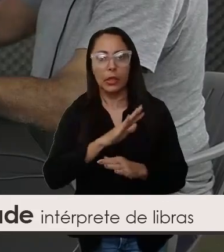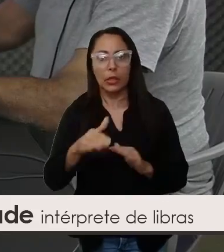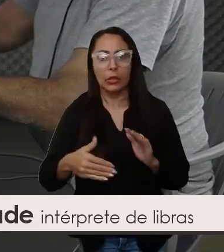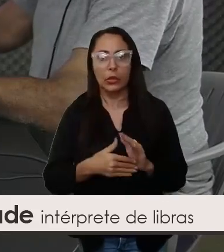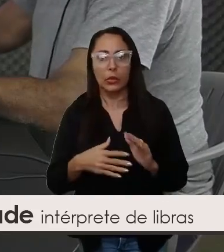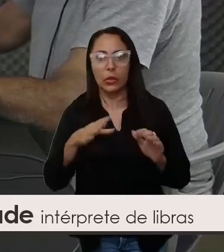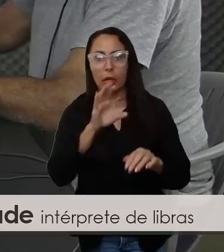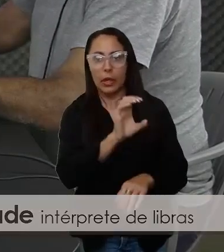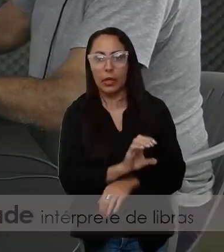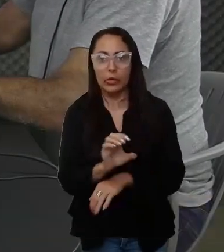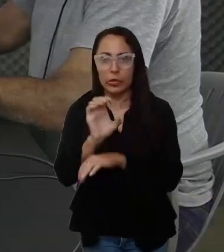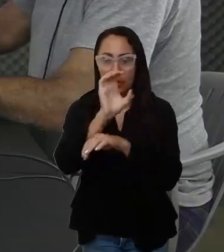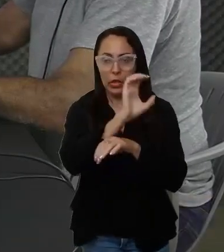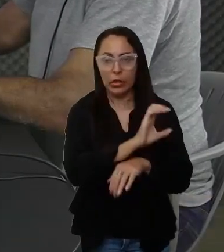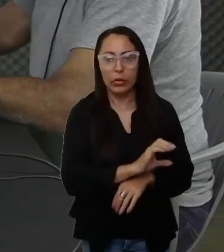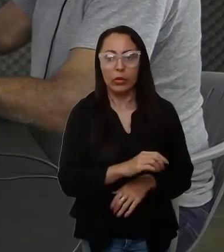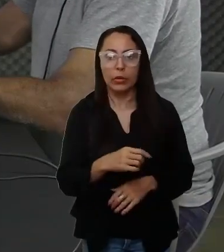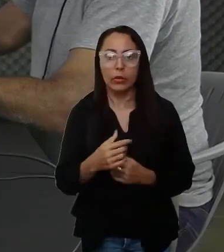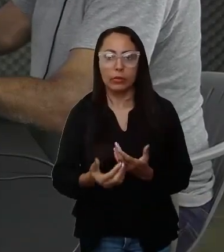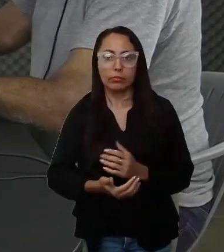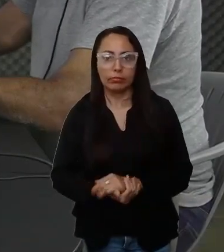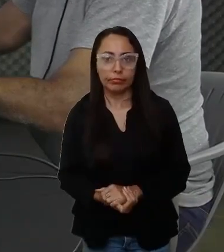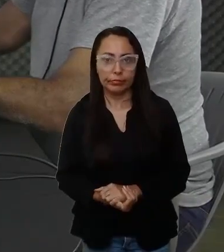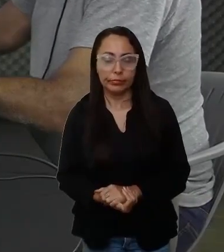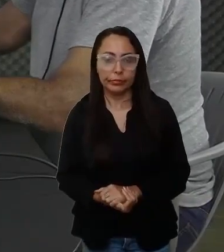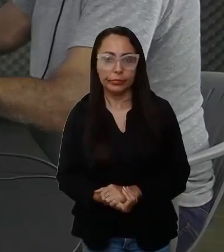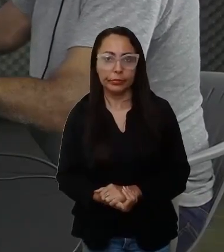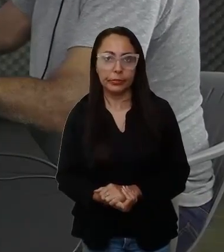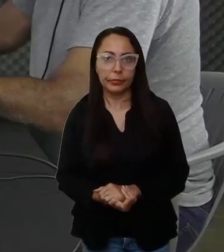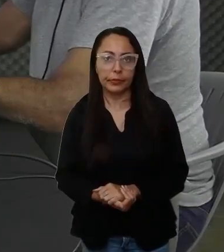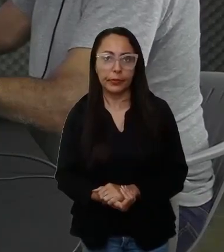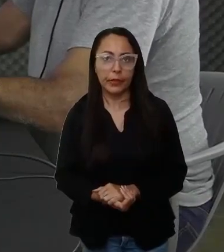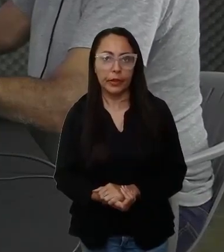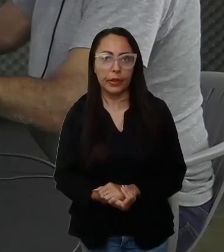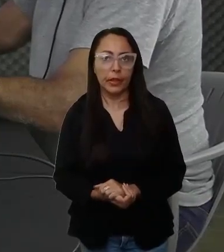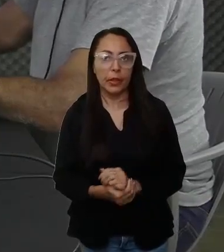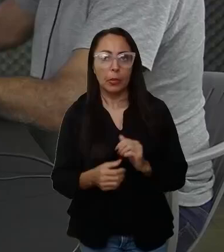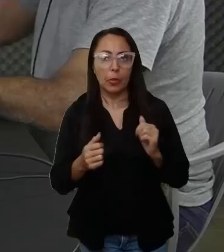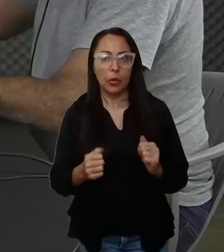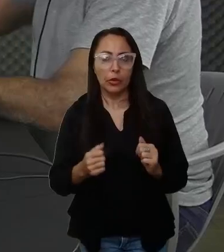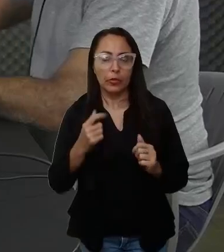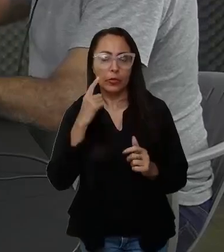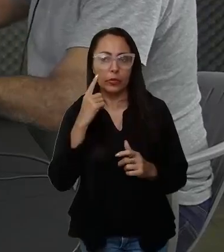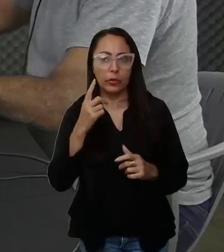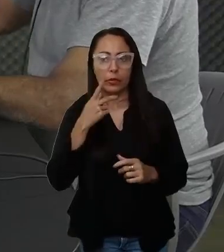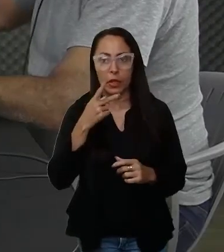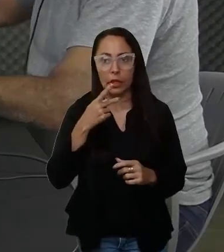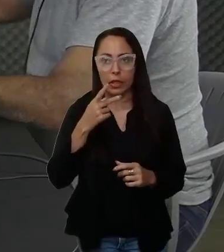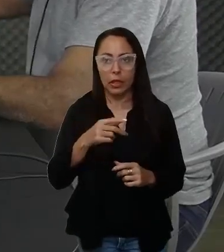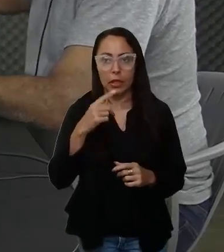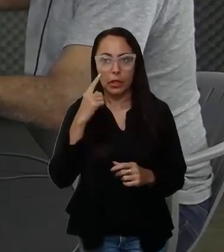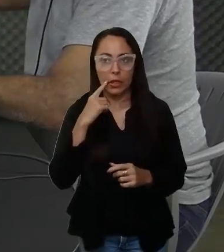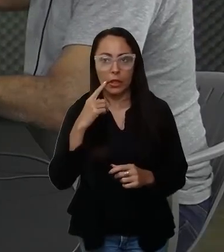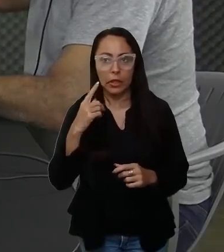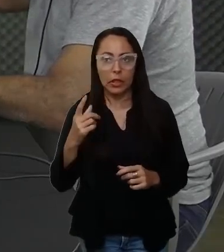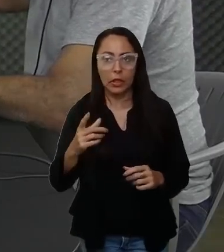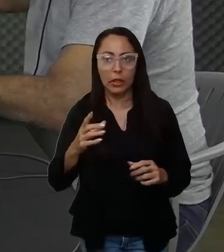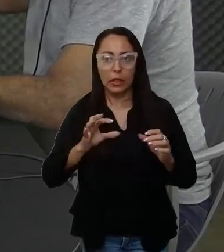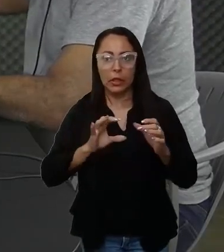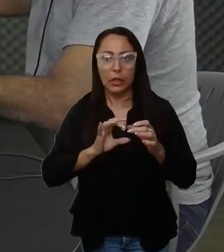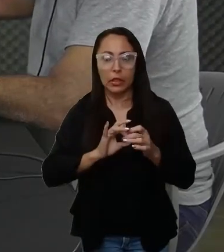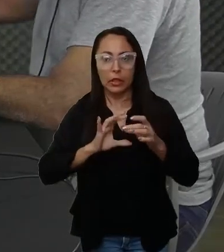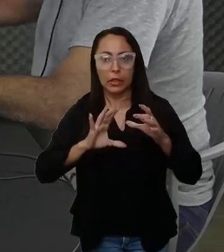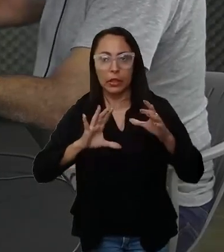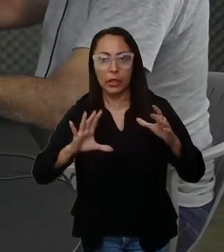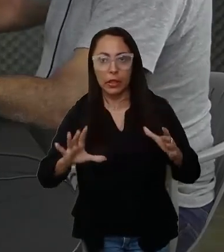ali, porque é um efeito... Como é que a gente pode dizer? Um efeito sanfona, né? Você vai, estende até um determinado